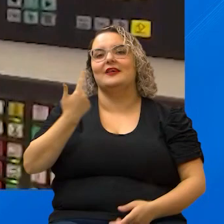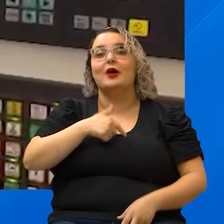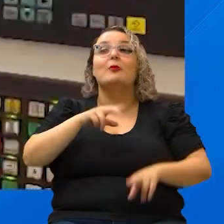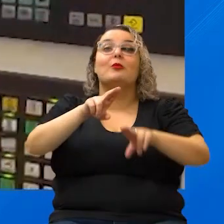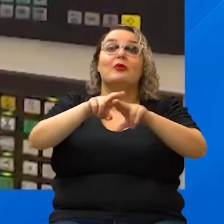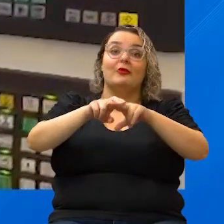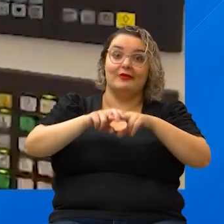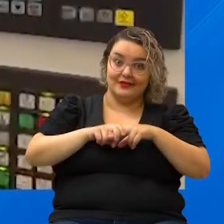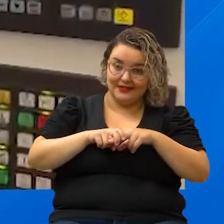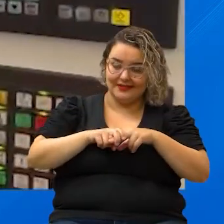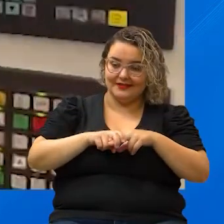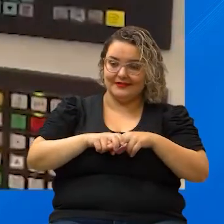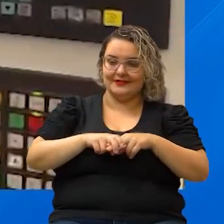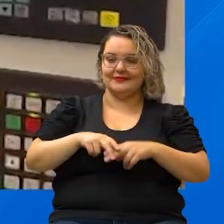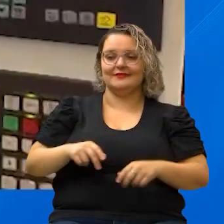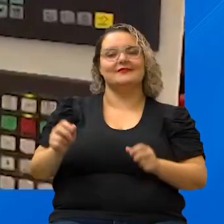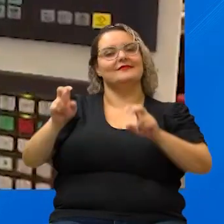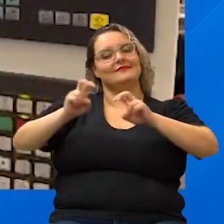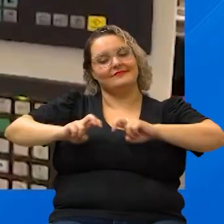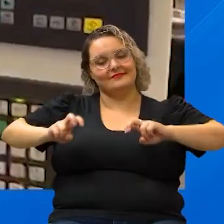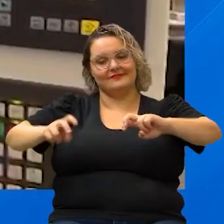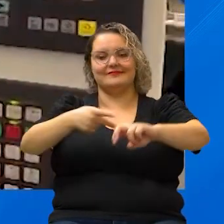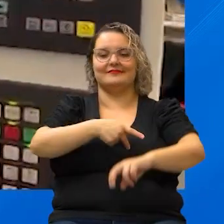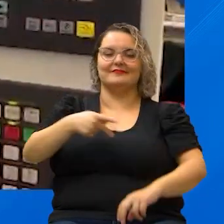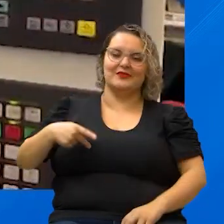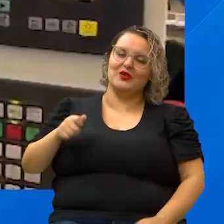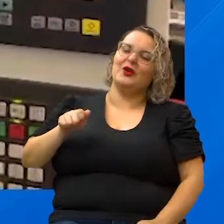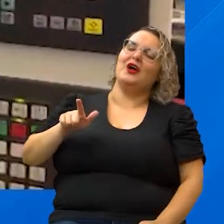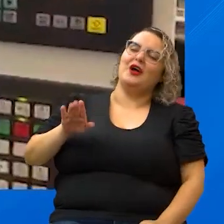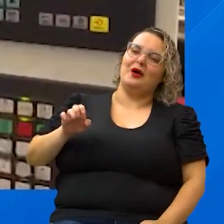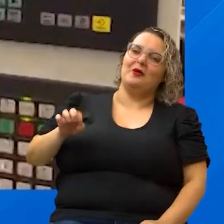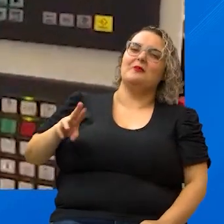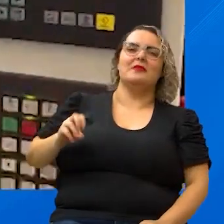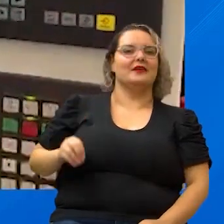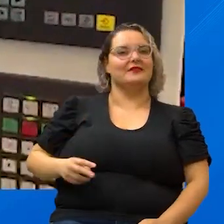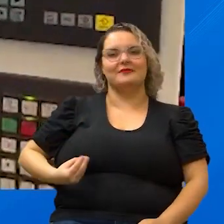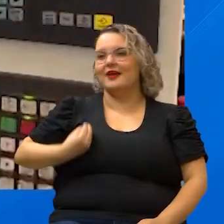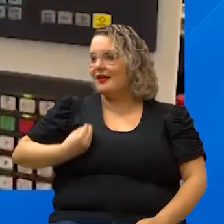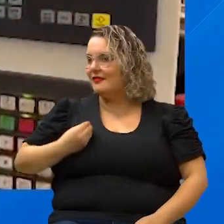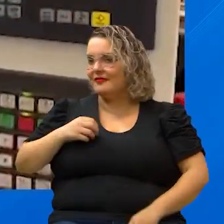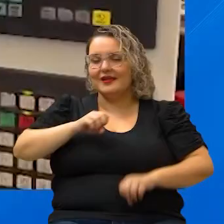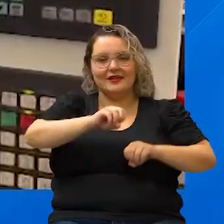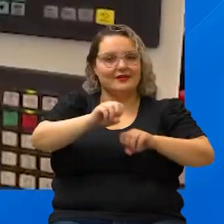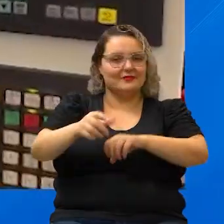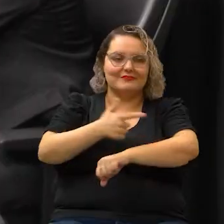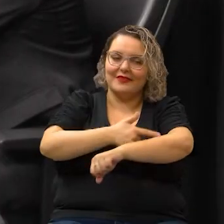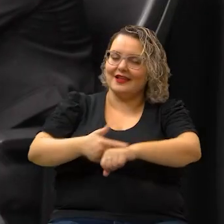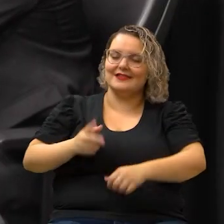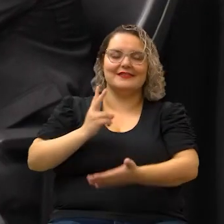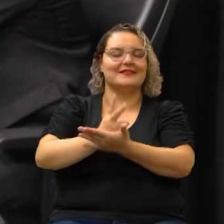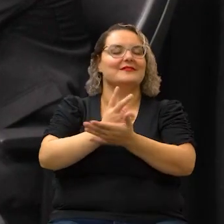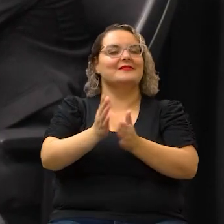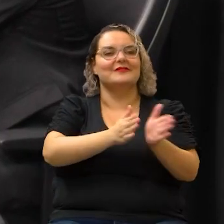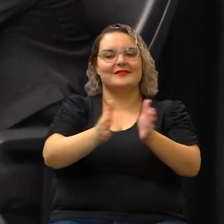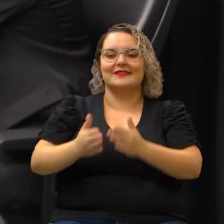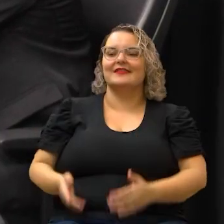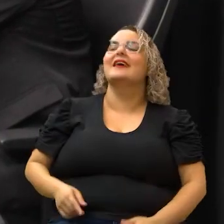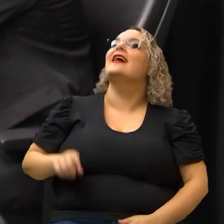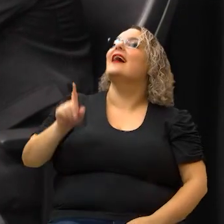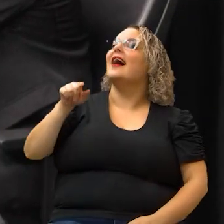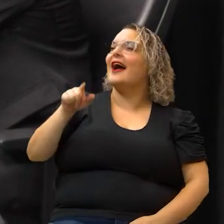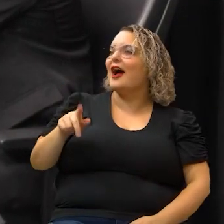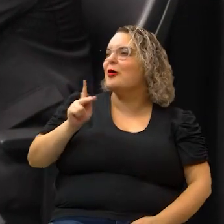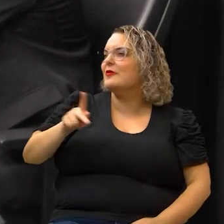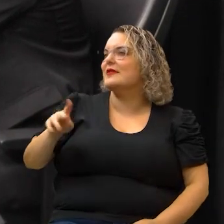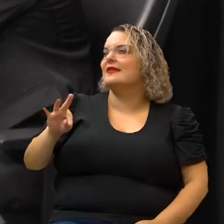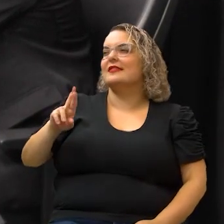gente. Portanto, sentar com o pastor Alberto é viver a educação sempre, em todos os momentos. Esse é o Olha. professor